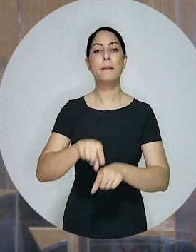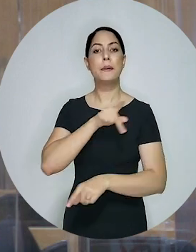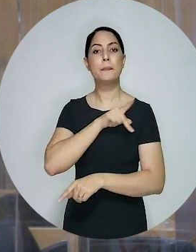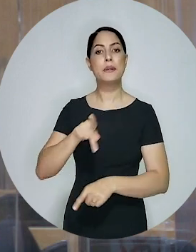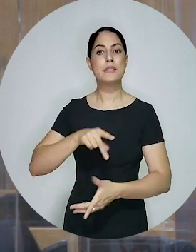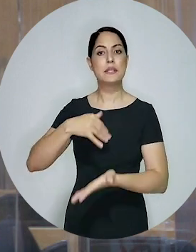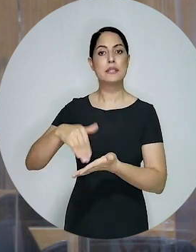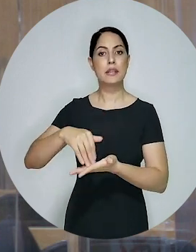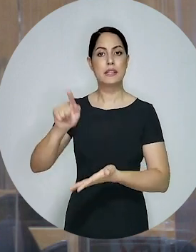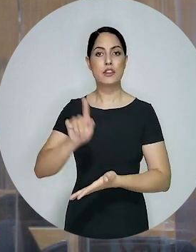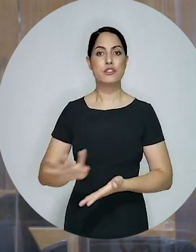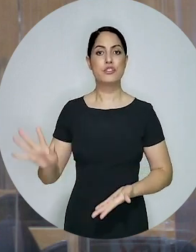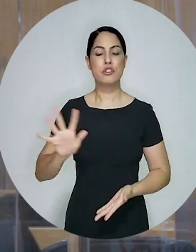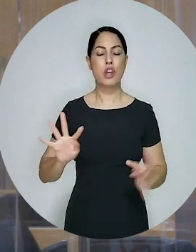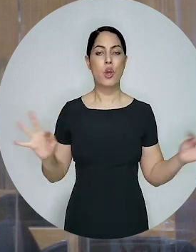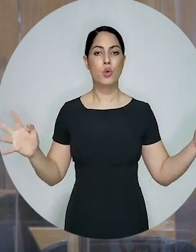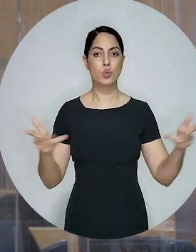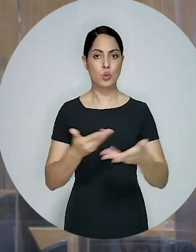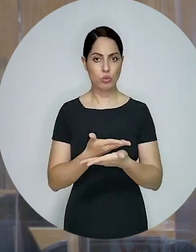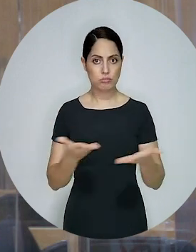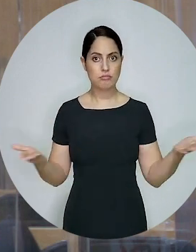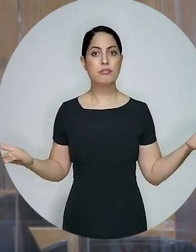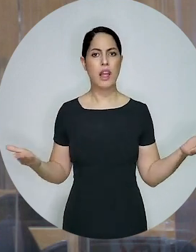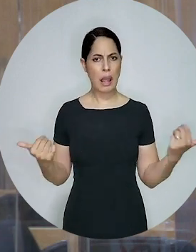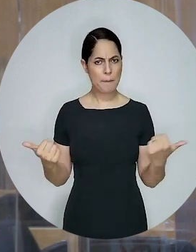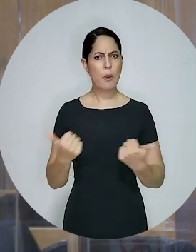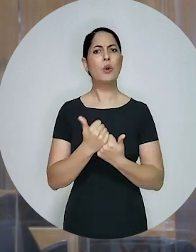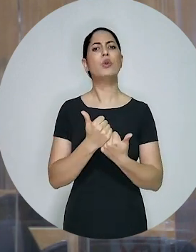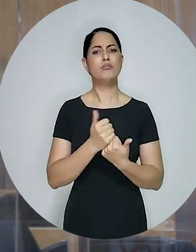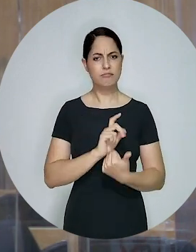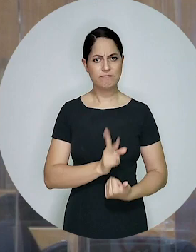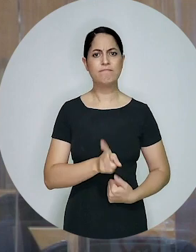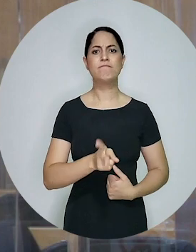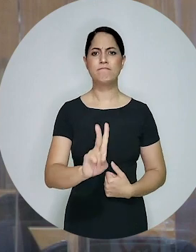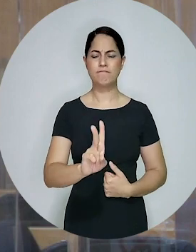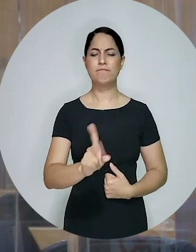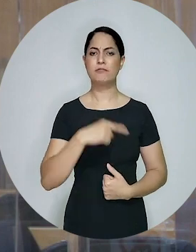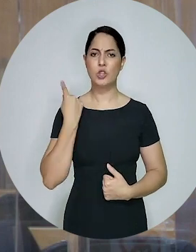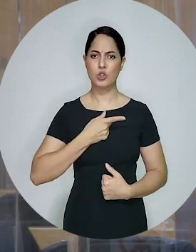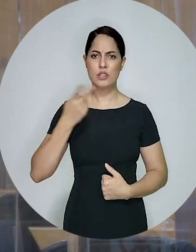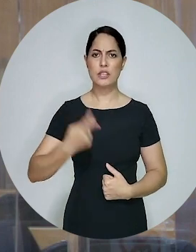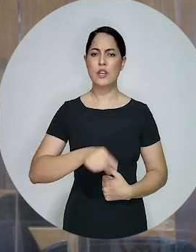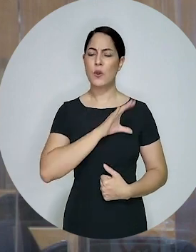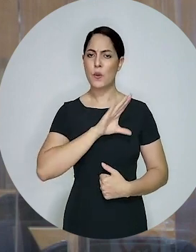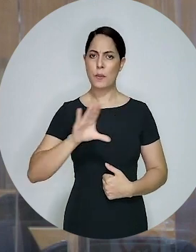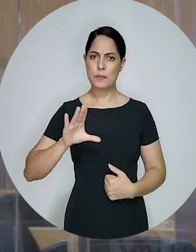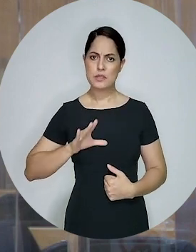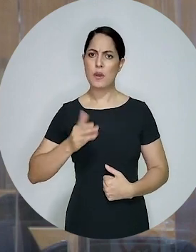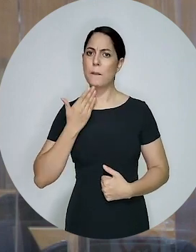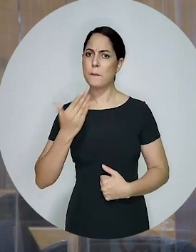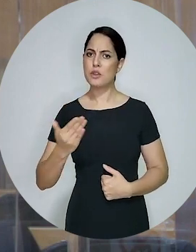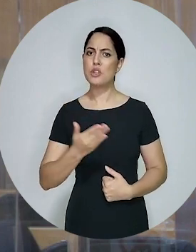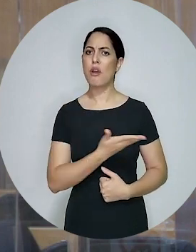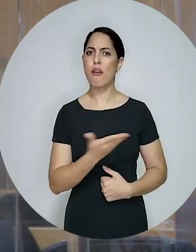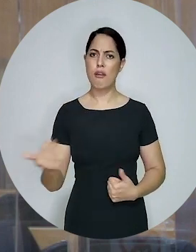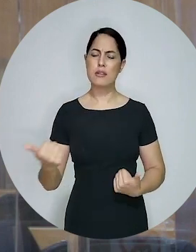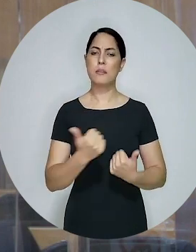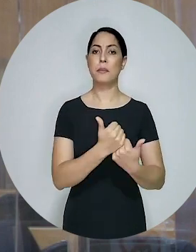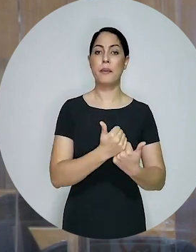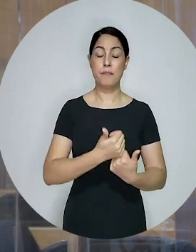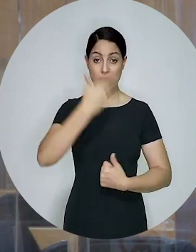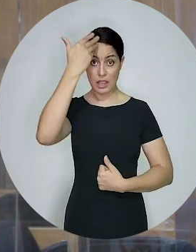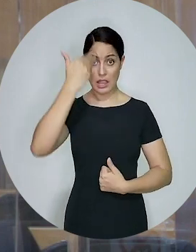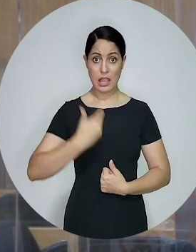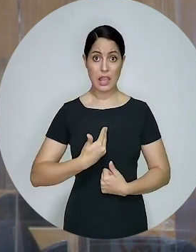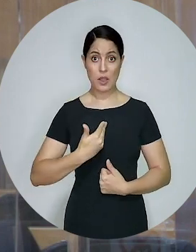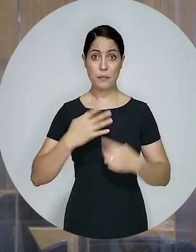do presidente, do secretário-geral, que nunca se furtaram a apoiar as iniciativas da comissão. E